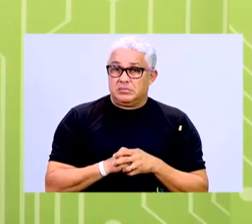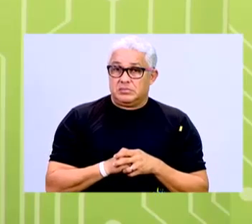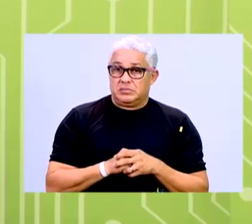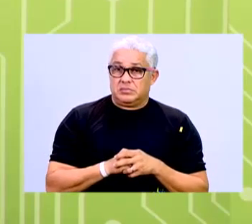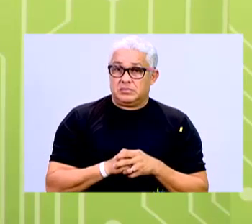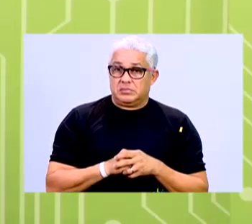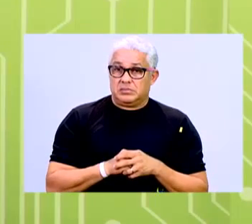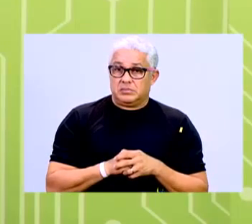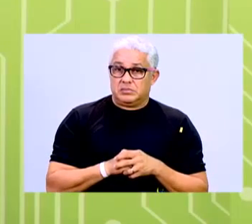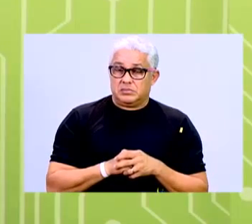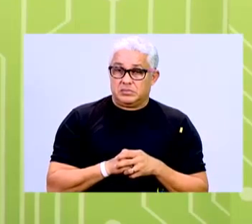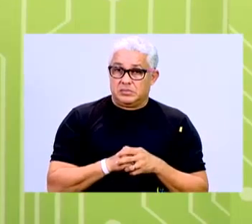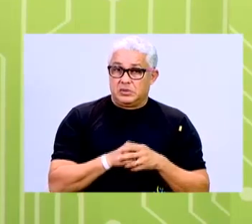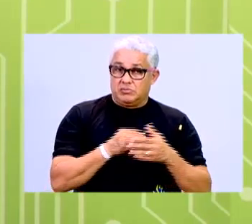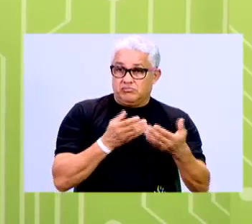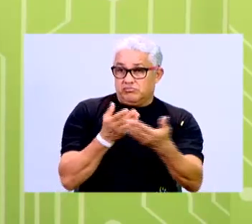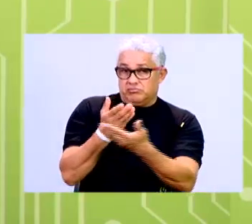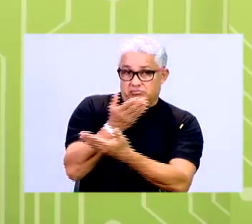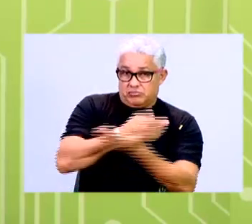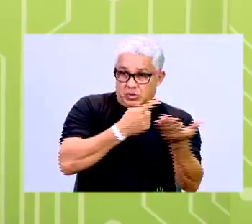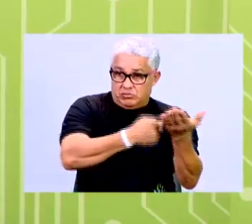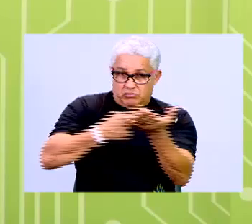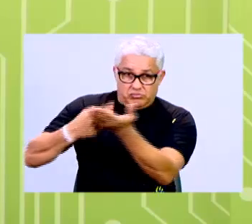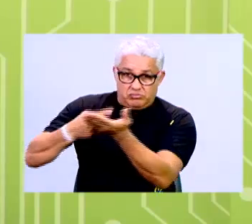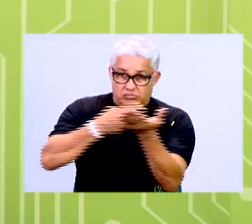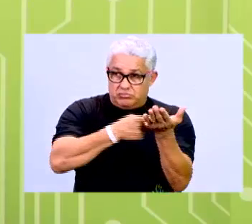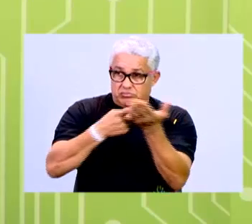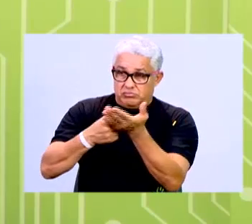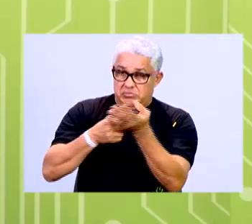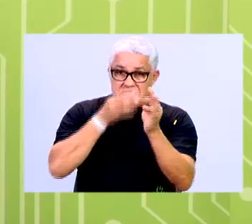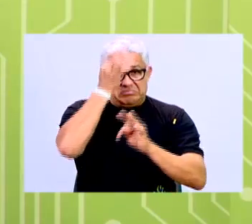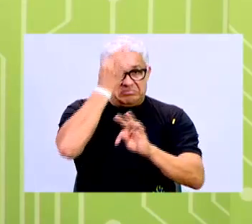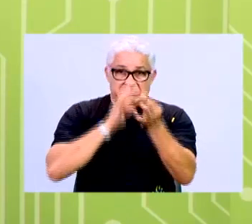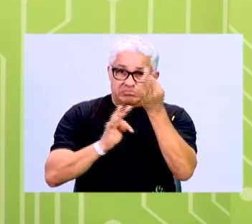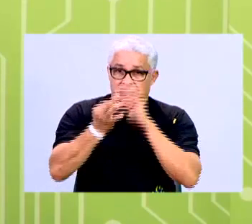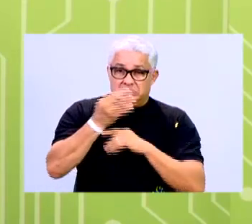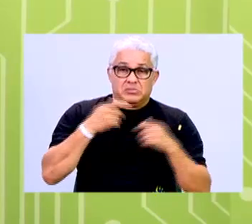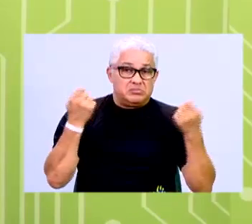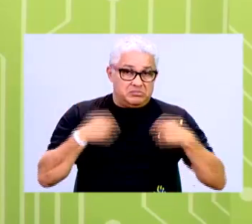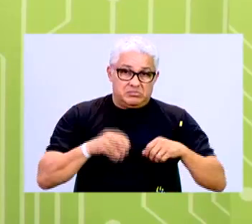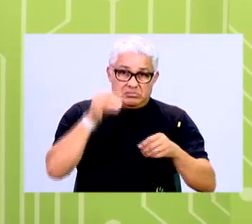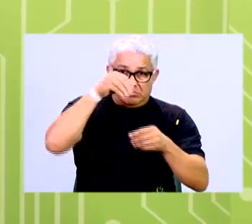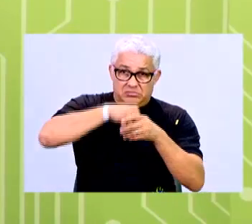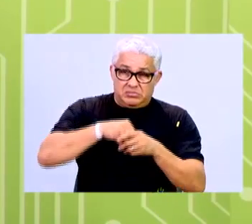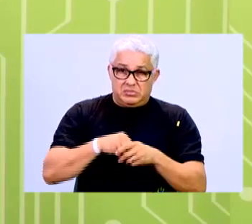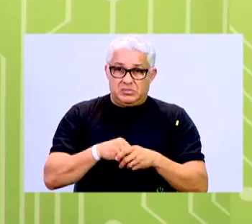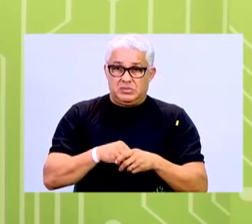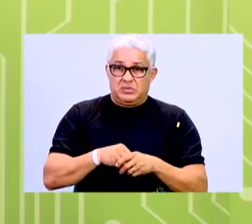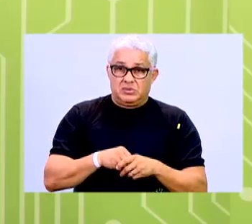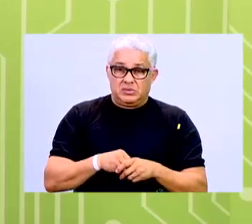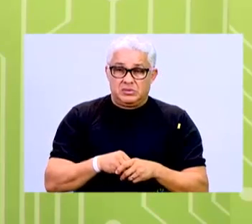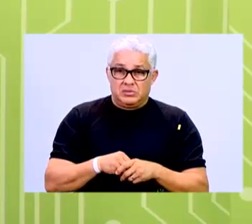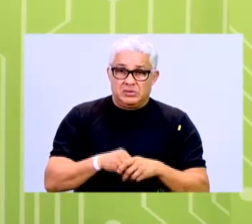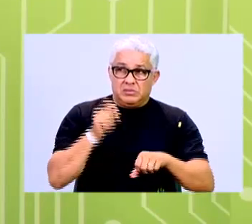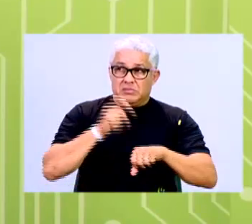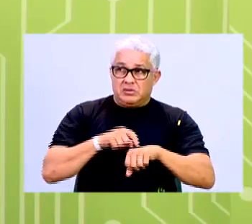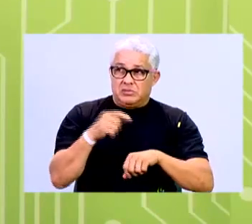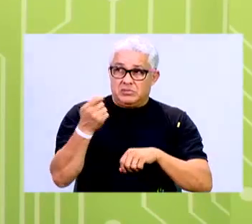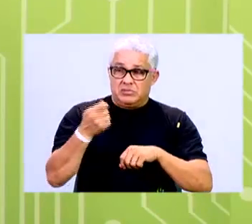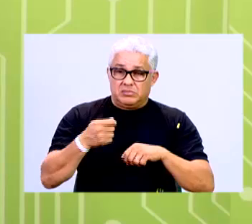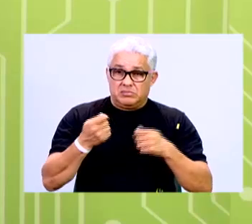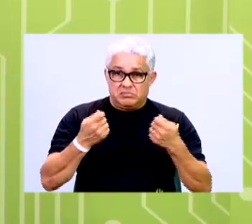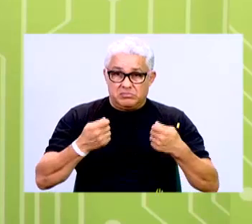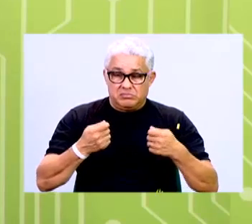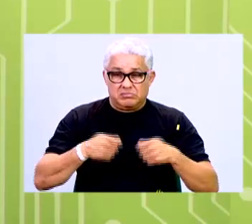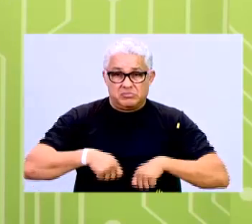passar para o usuário, entrar em acordo para, eventualmente, alguma tecnologia, alguma coisa que necessite, que não seja possível em determinado momento. Então, ele vai dizer para o